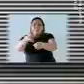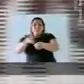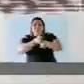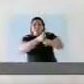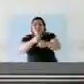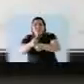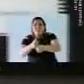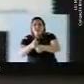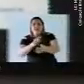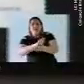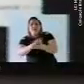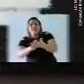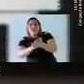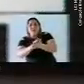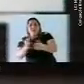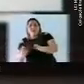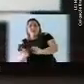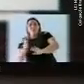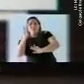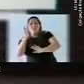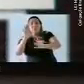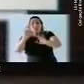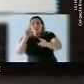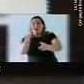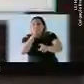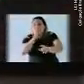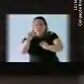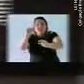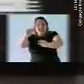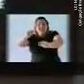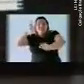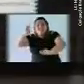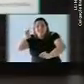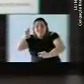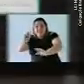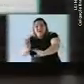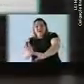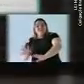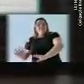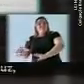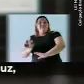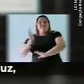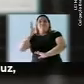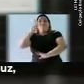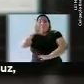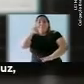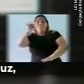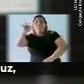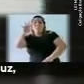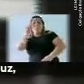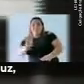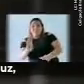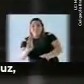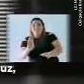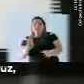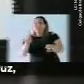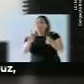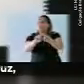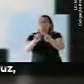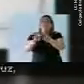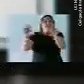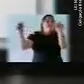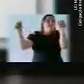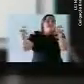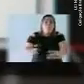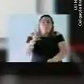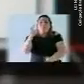combustíveis e energia. Depois tudo aumentou. A inflação subiu e a economia despegou. O PIB, que é toda a riqueza que o